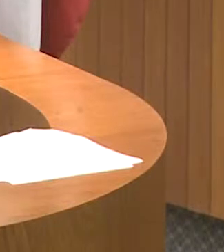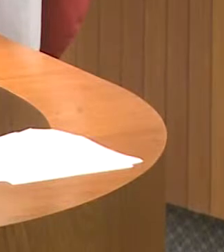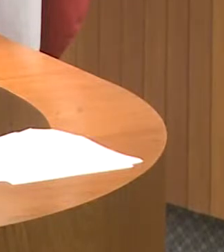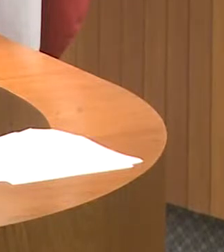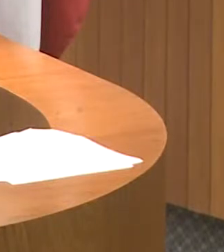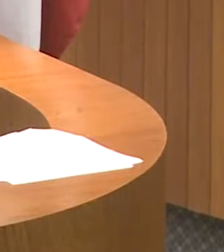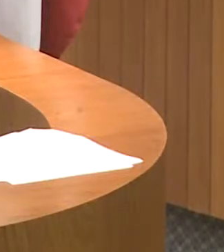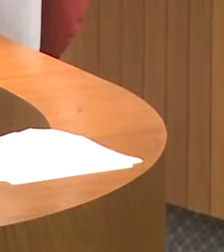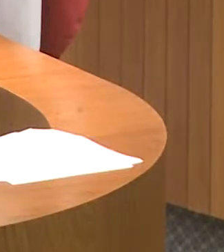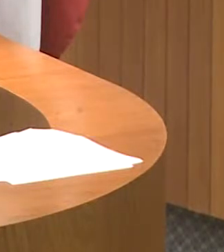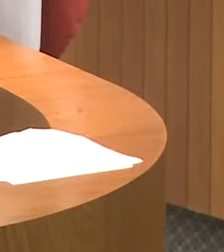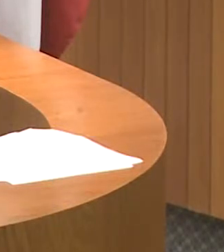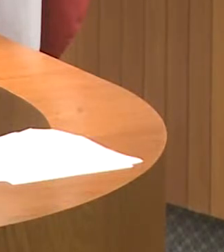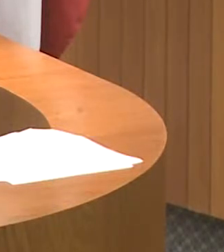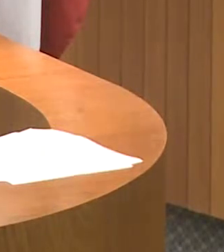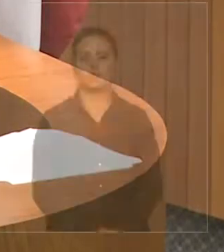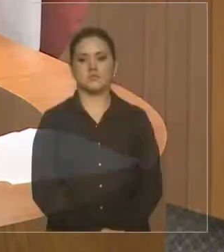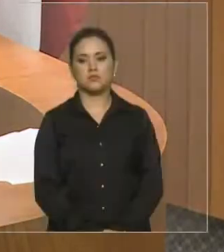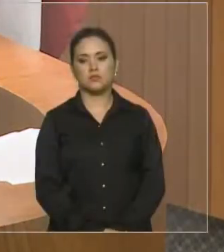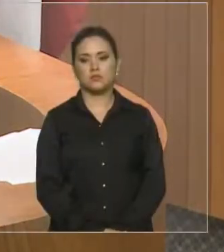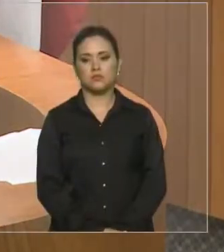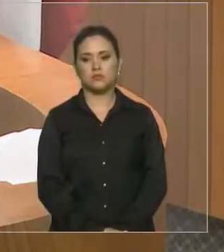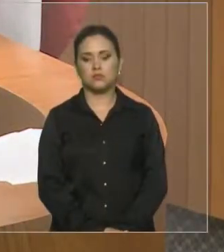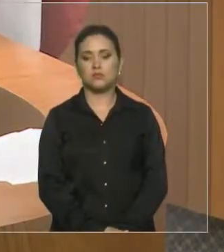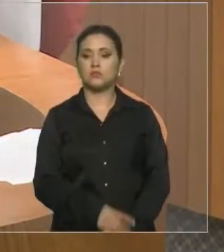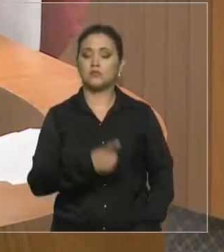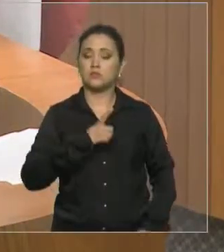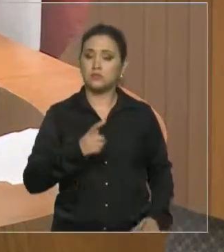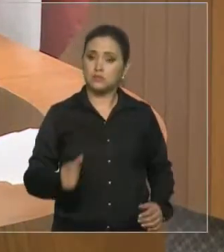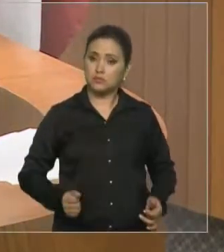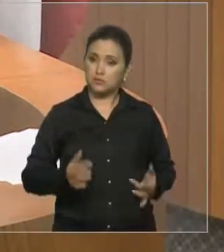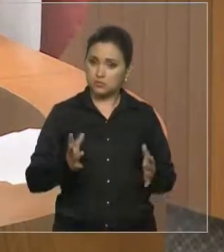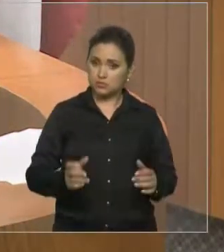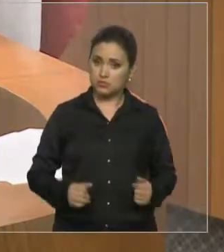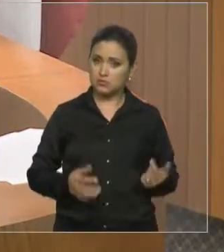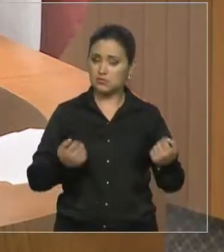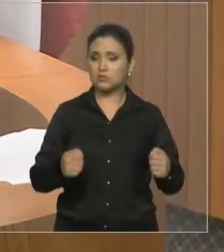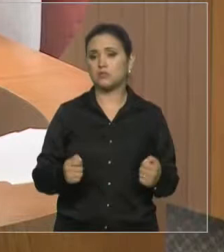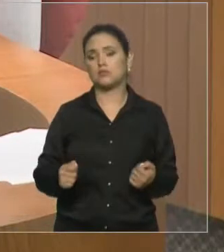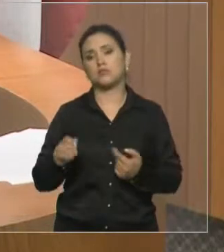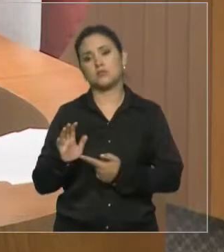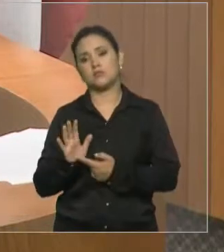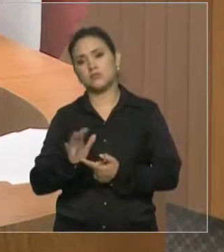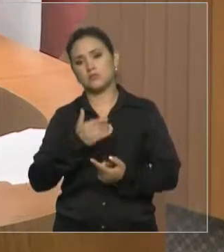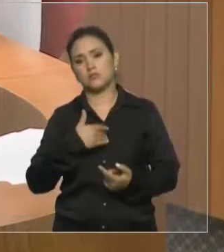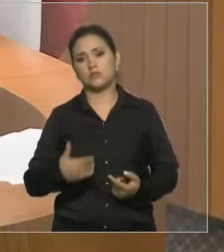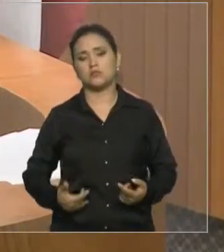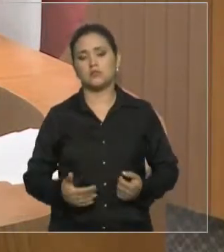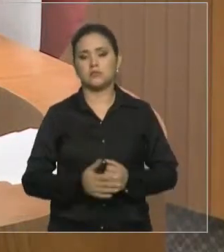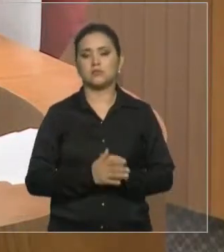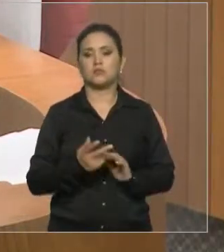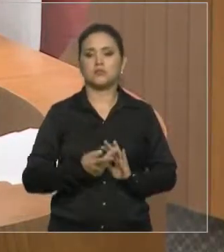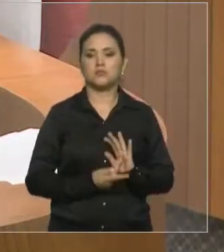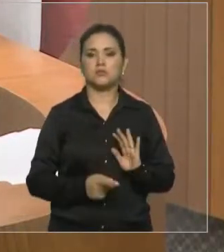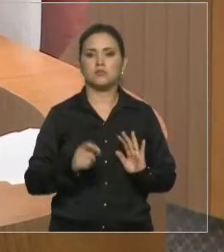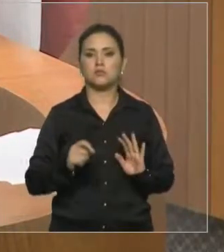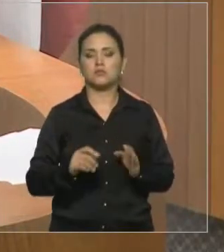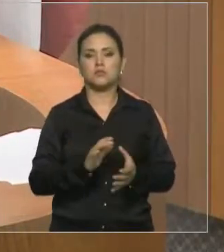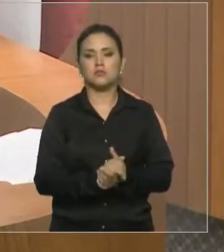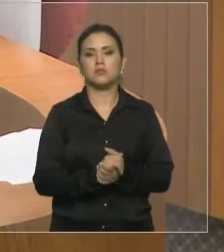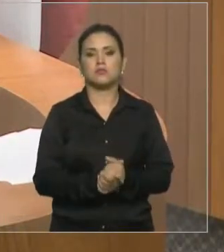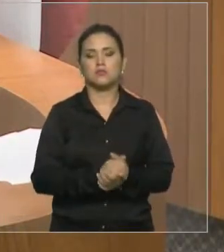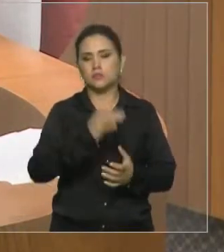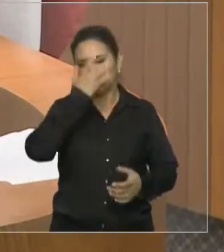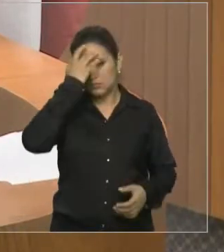então como tem despesa tem que ser apresentado por ele é o projeto que modifica as pessoas que tiverem informações